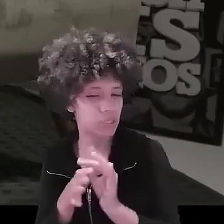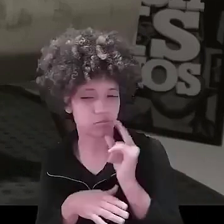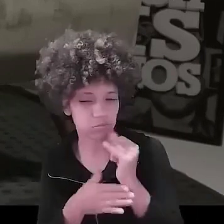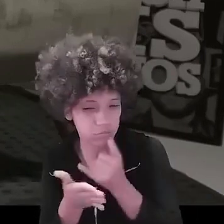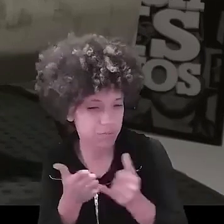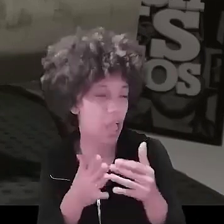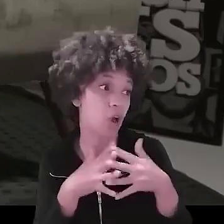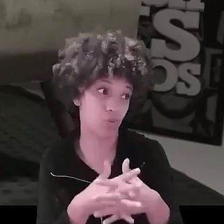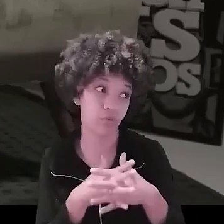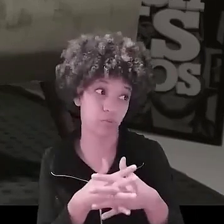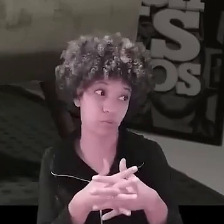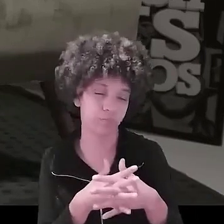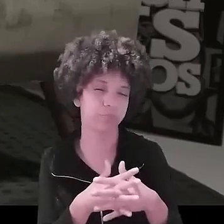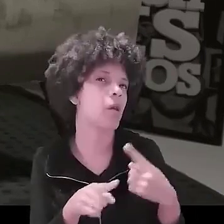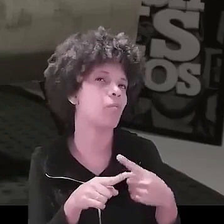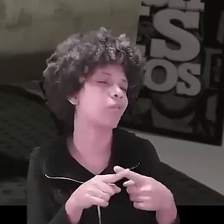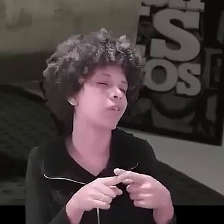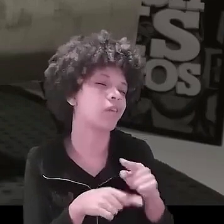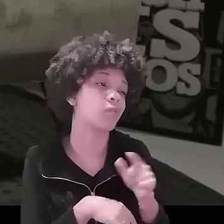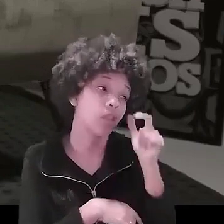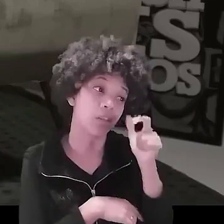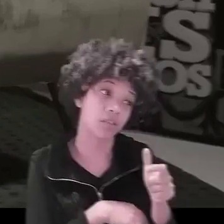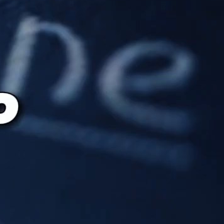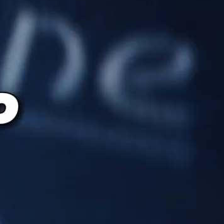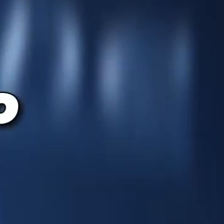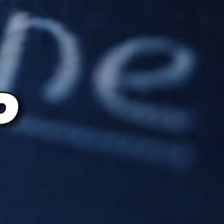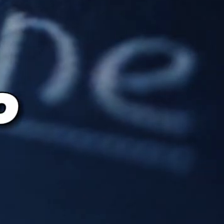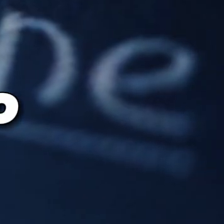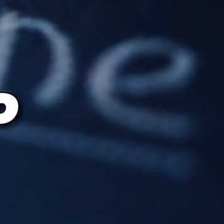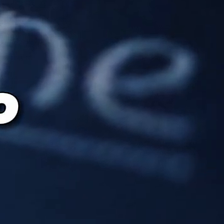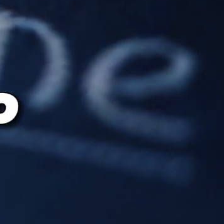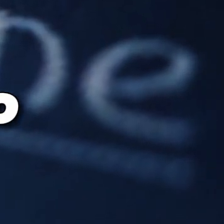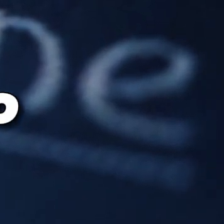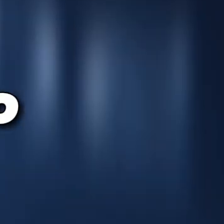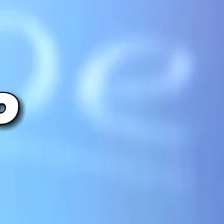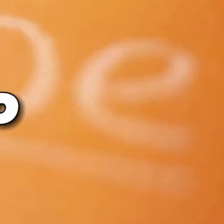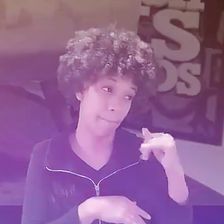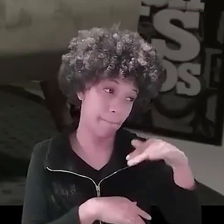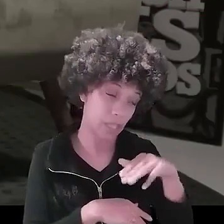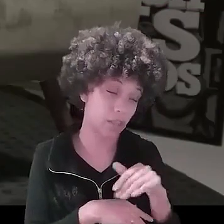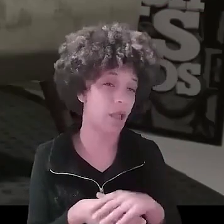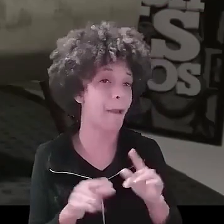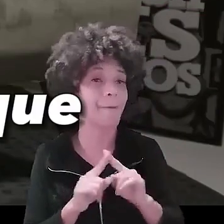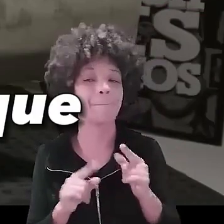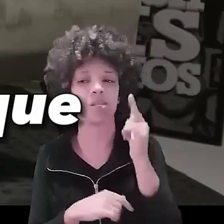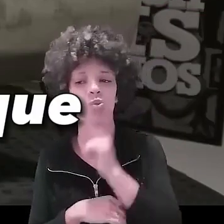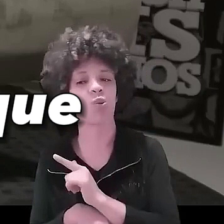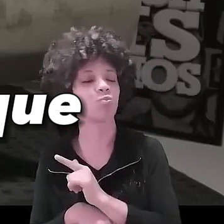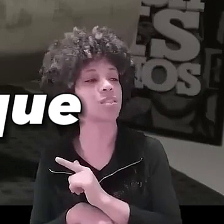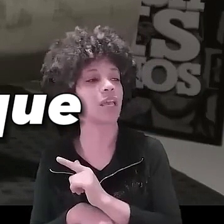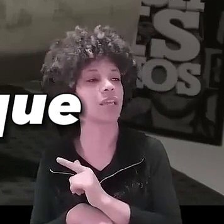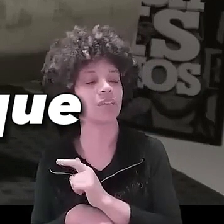bem confuso, porque ao mesmo tempo não é interessante usar por conta desses desbalanço dopaminérgico, mas ao mesmo tempo você